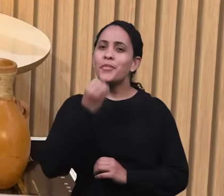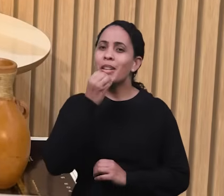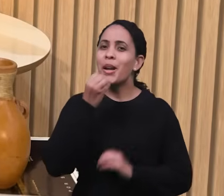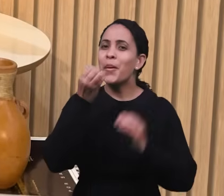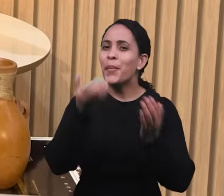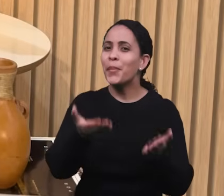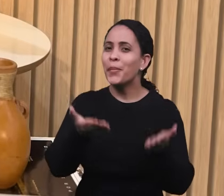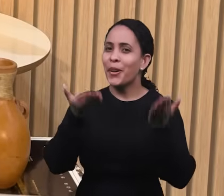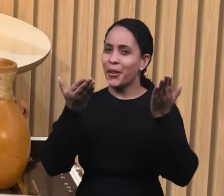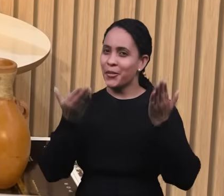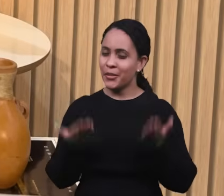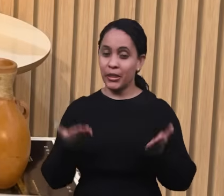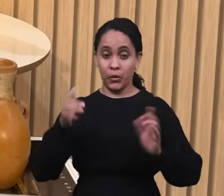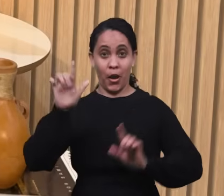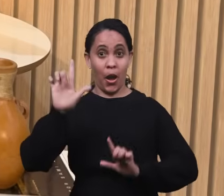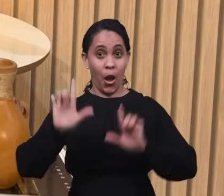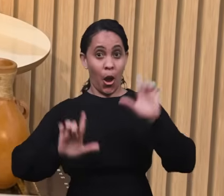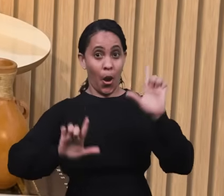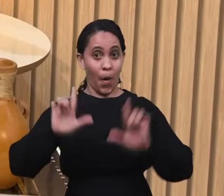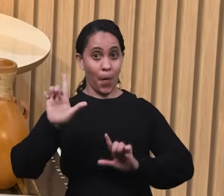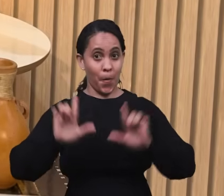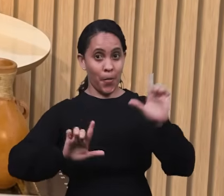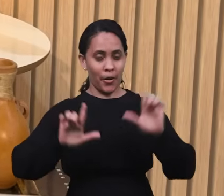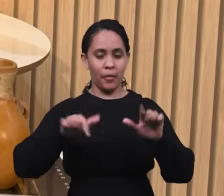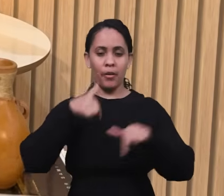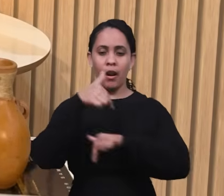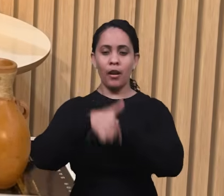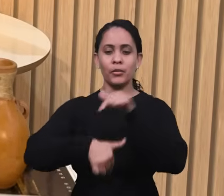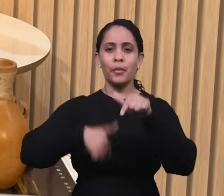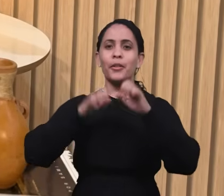Bem-vindo ao programa Obra no Exterior.